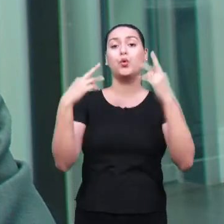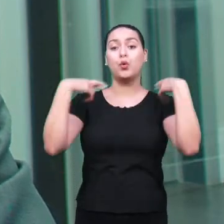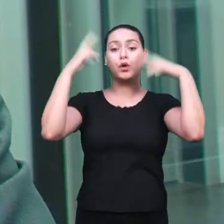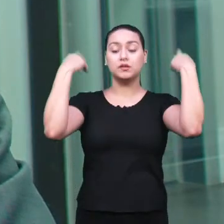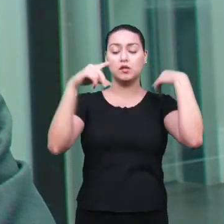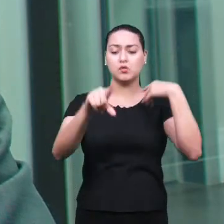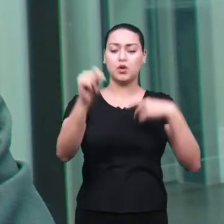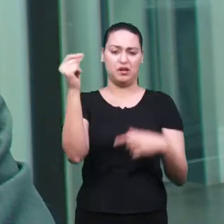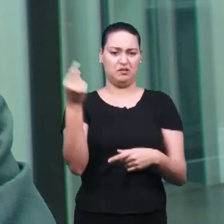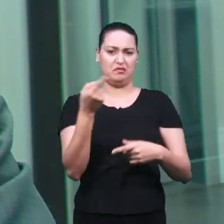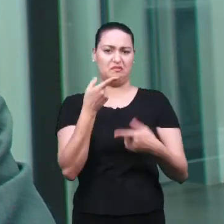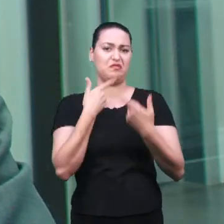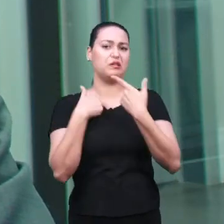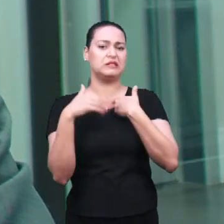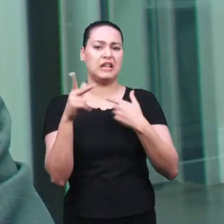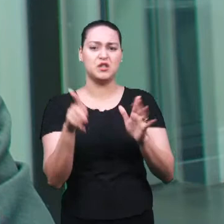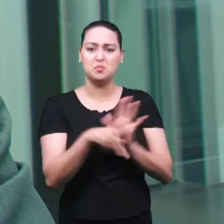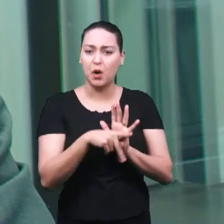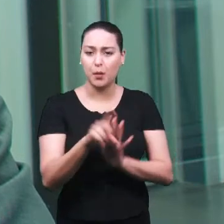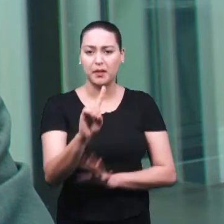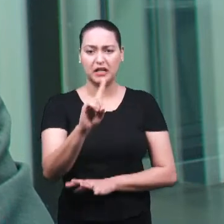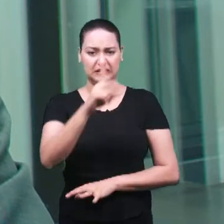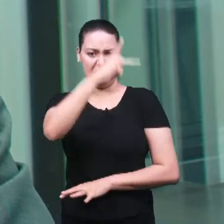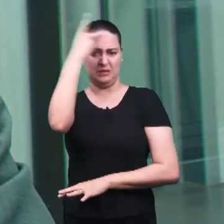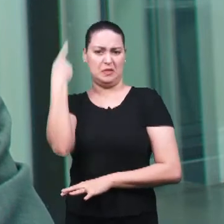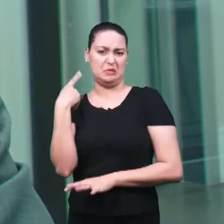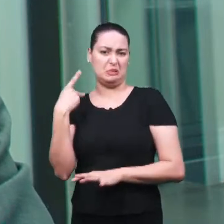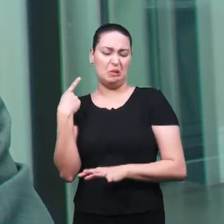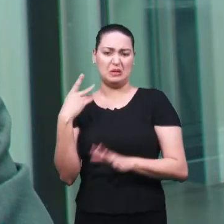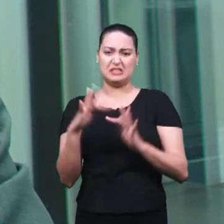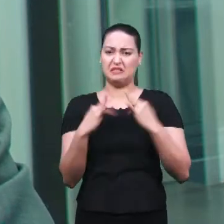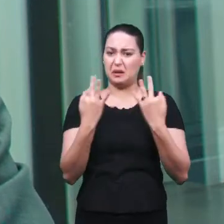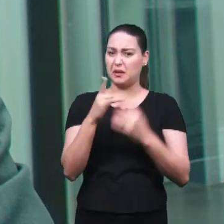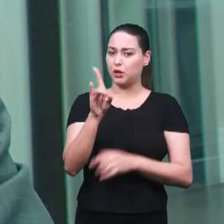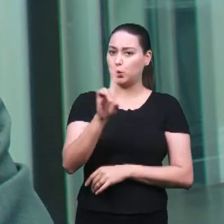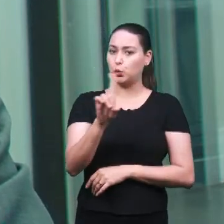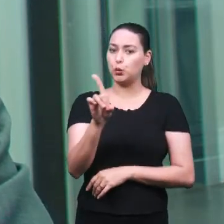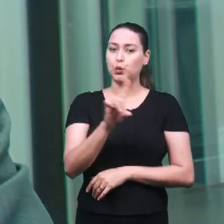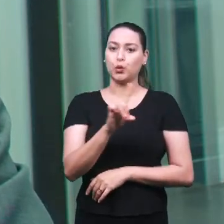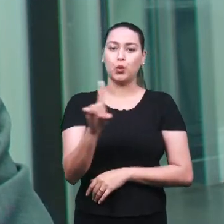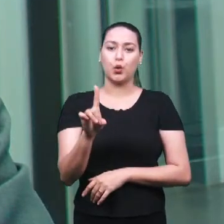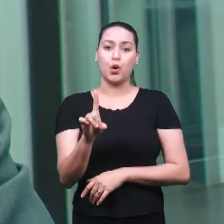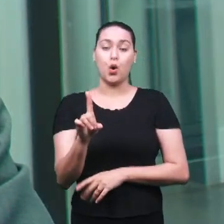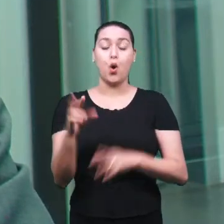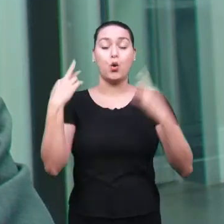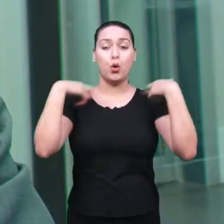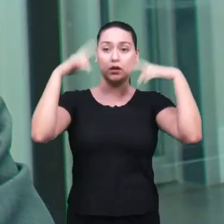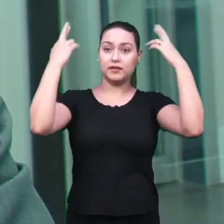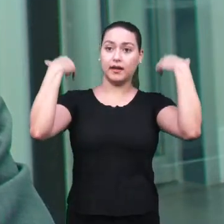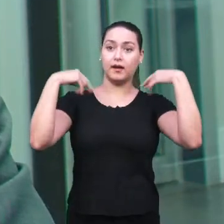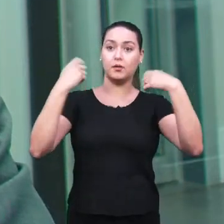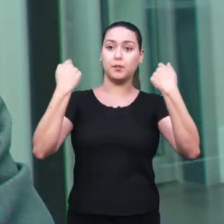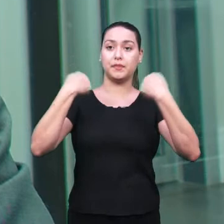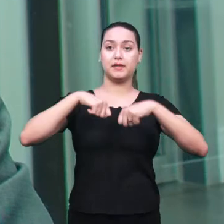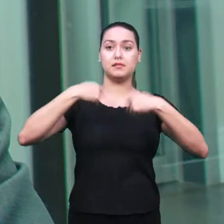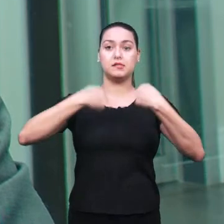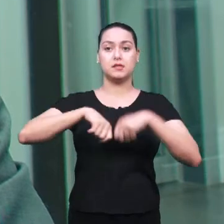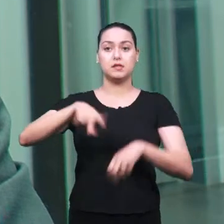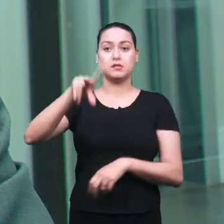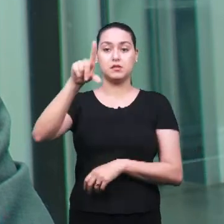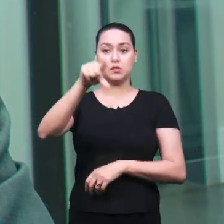vontade das casas ou das pessoas ou das famílias. O cordeiro deveria ser escolhido conforme